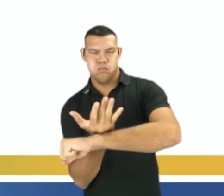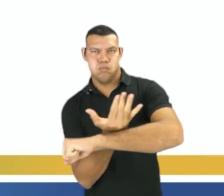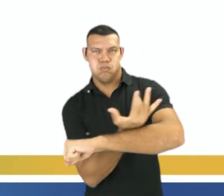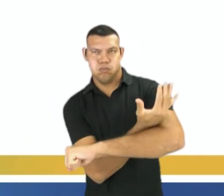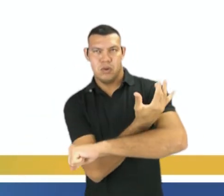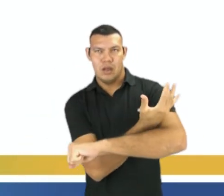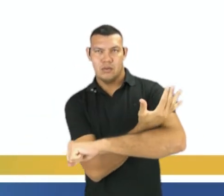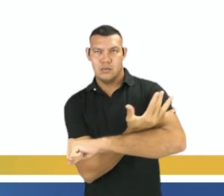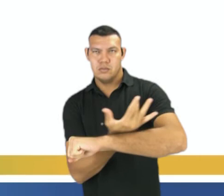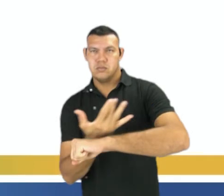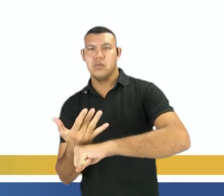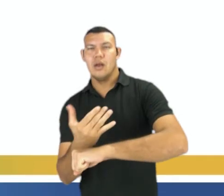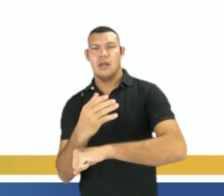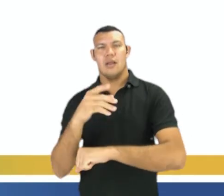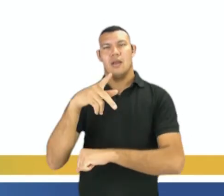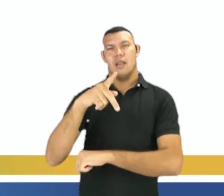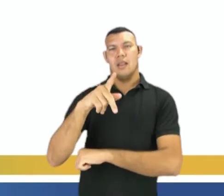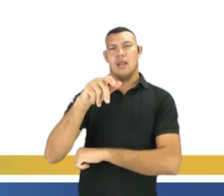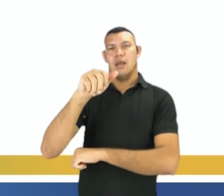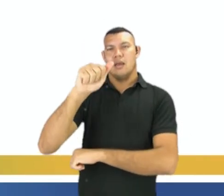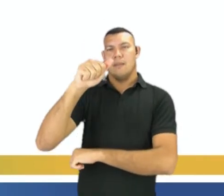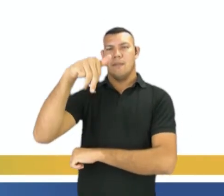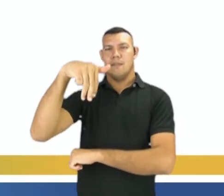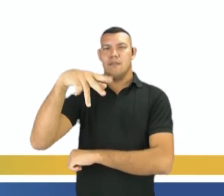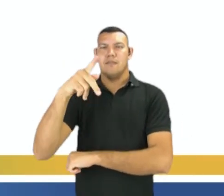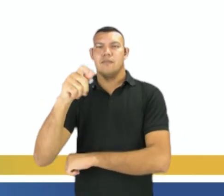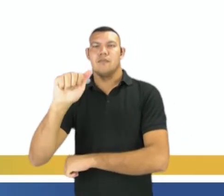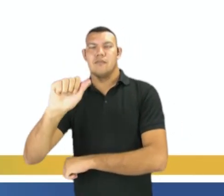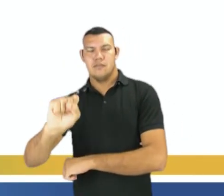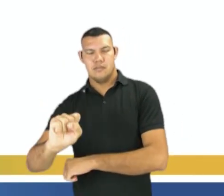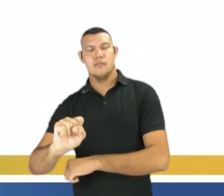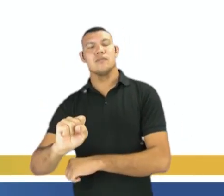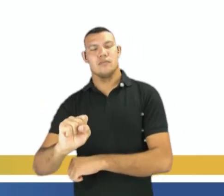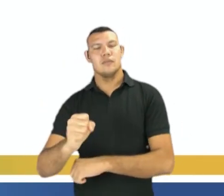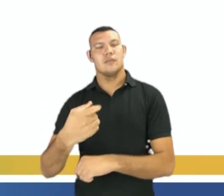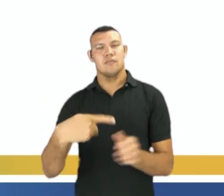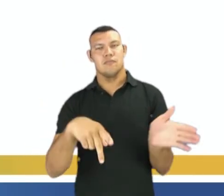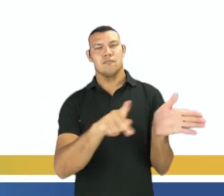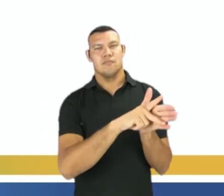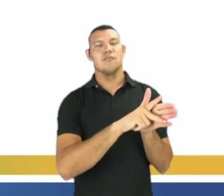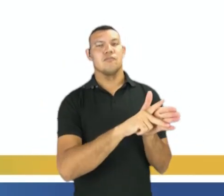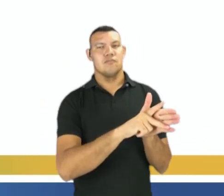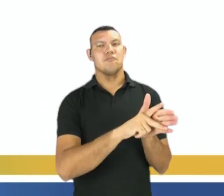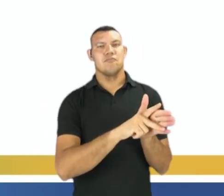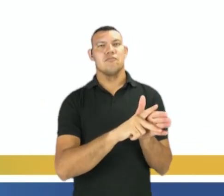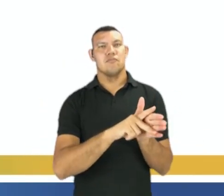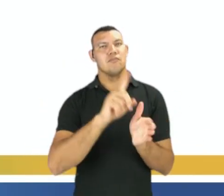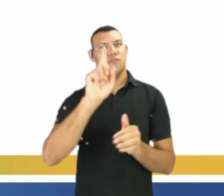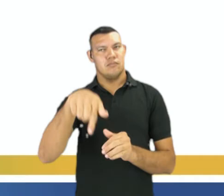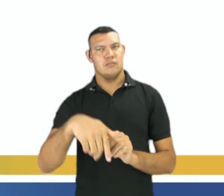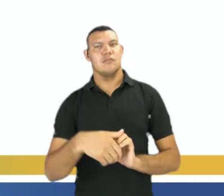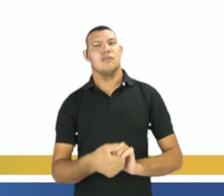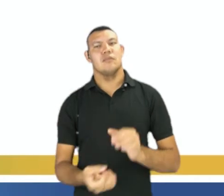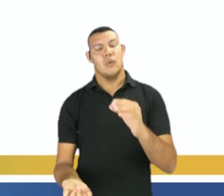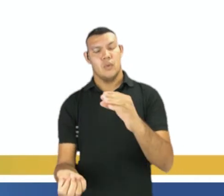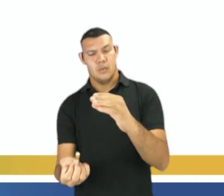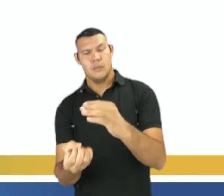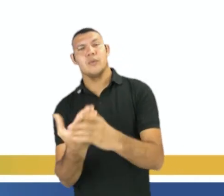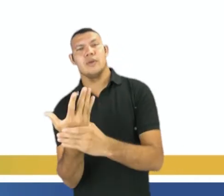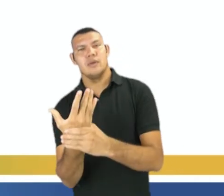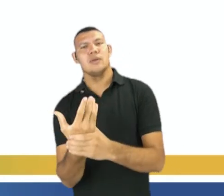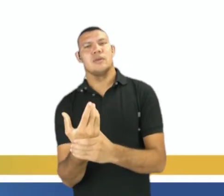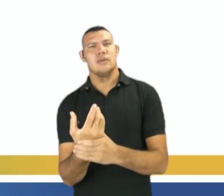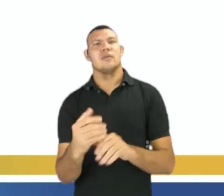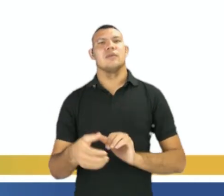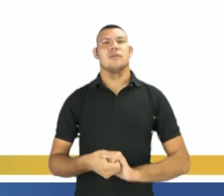como pode se falar, né, que é uma formação de um vegetal também. Então, para finalizar a formação de campos,